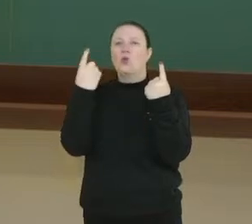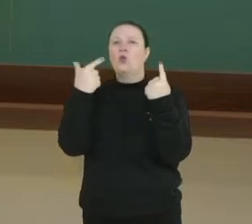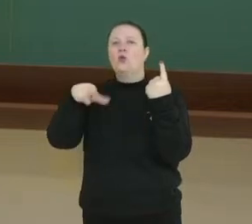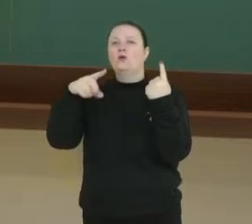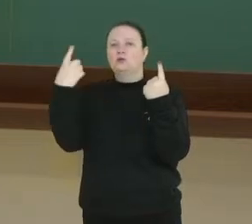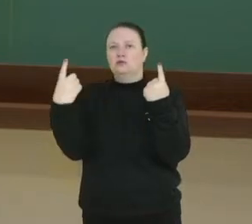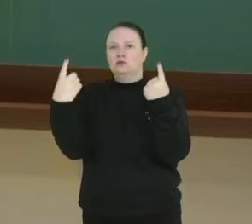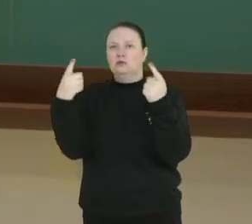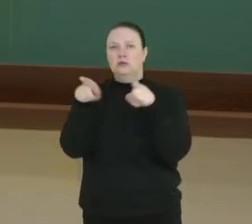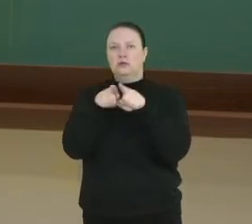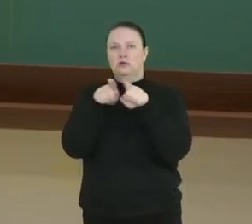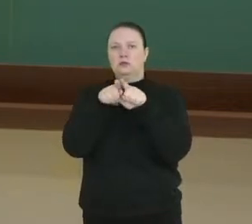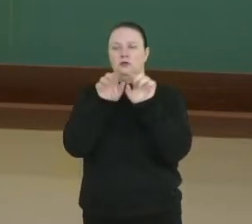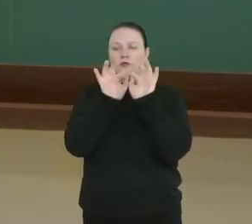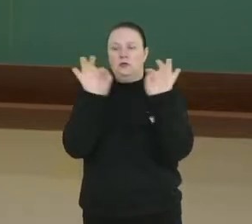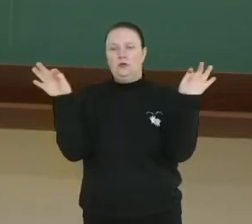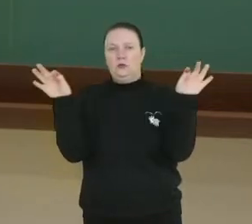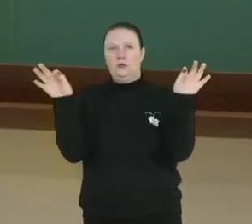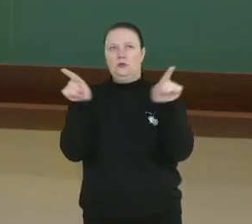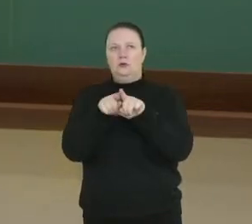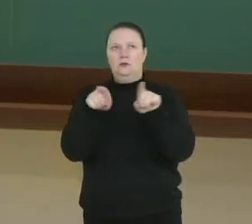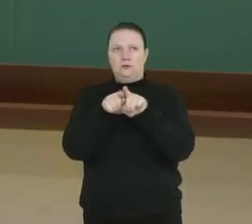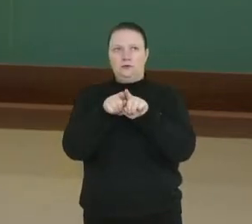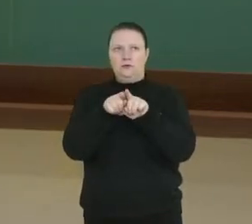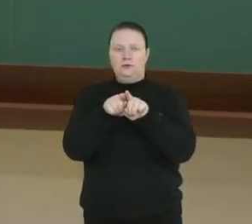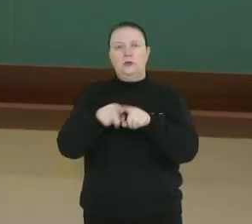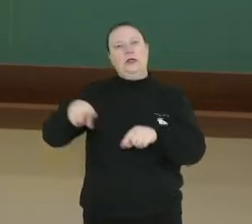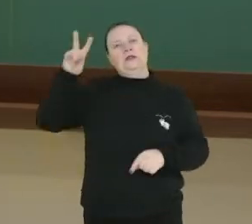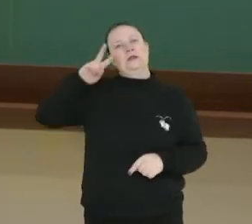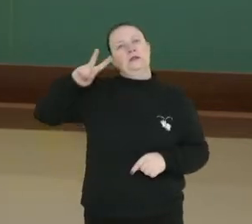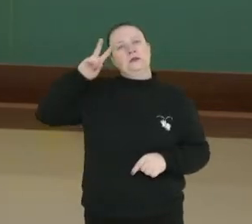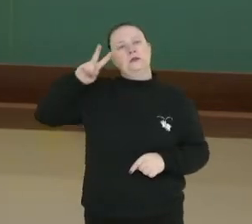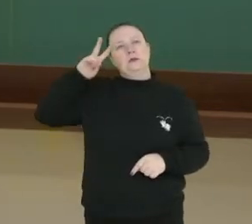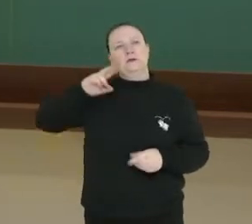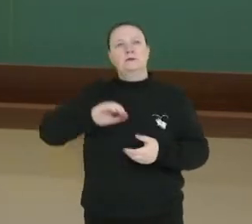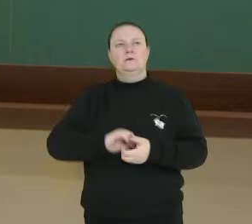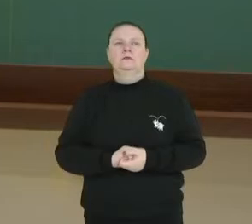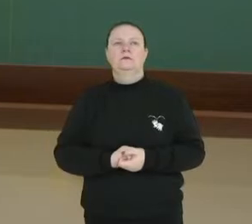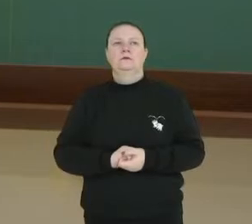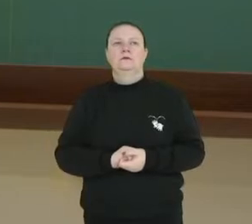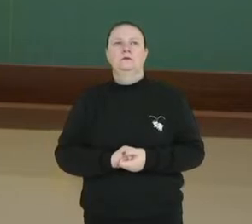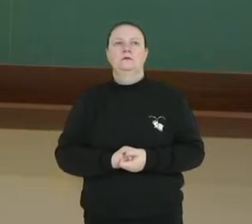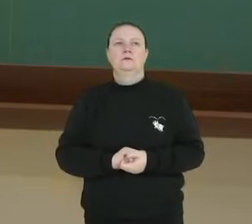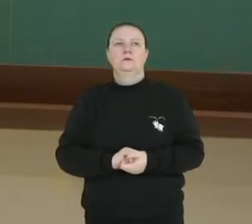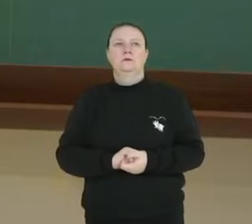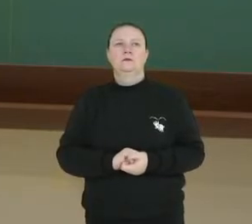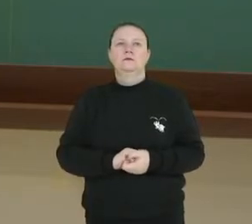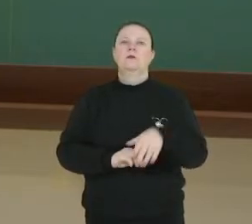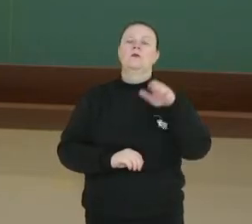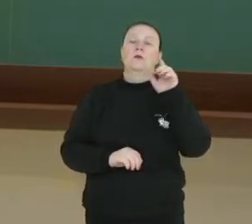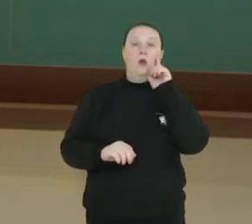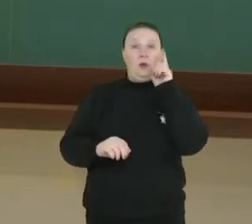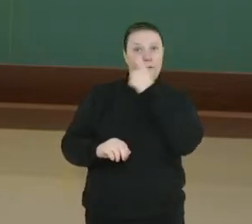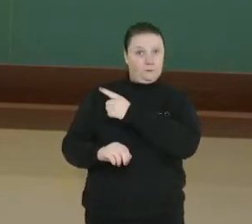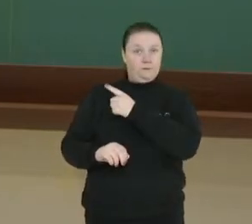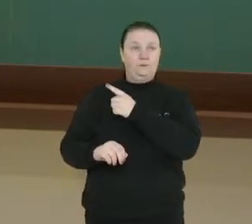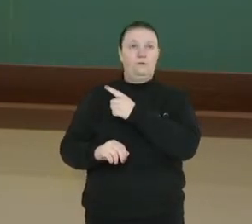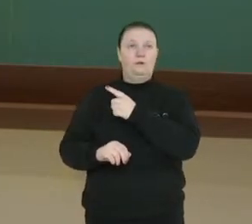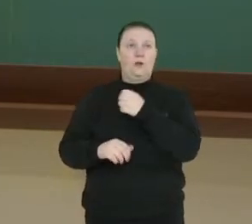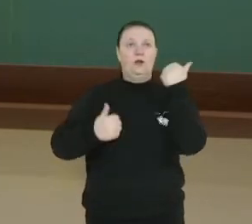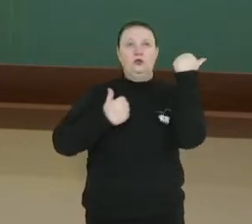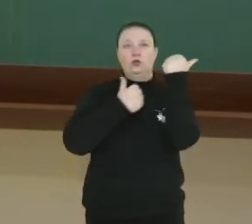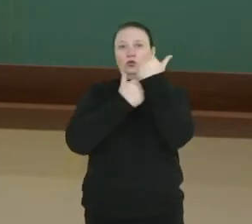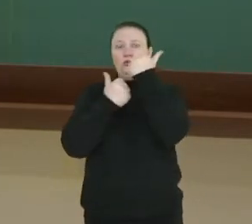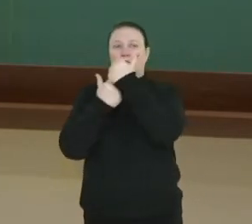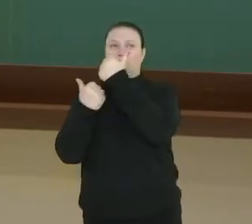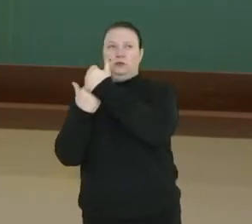também é equação da reta, e esse 1 da reta. Lembrando aqui, ó, 1 e 1 aqui. Substituindo